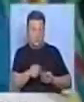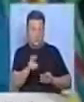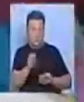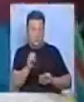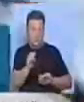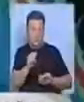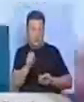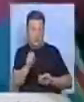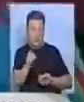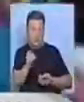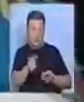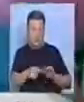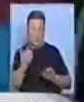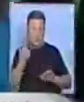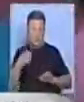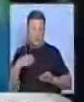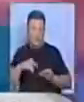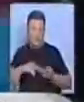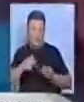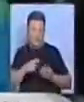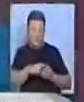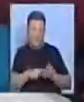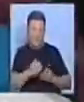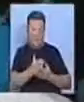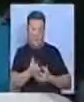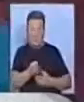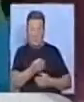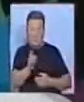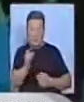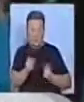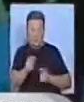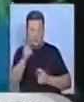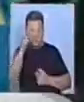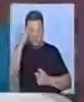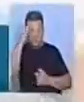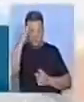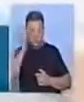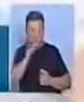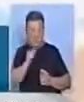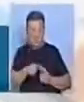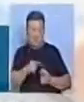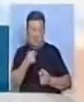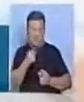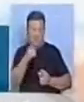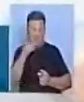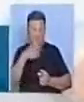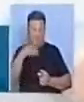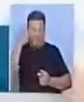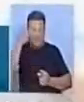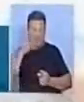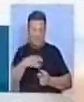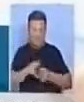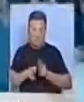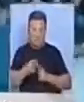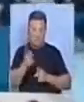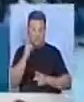o então Presidente da Câmara, meia dúzia de pessoas, que podiam sonhar em